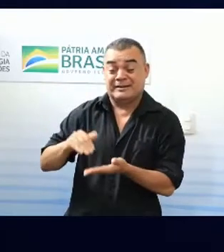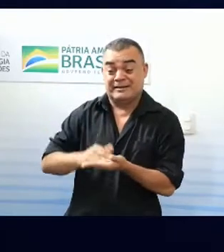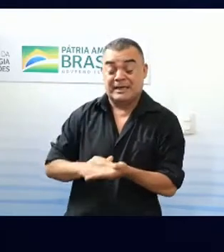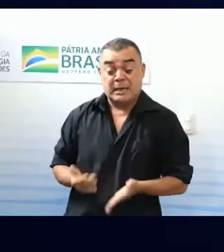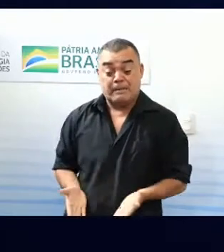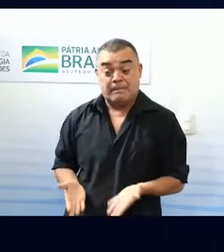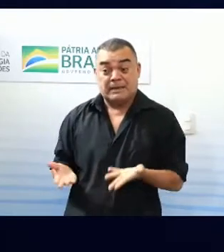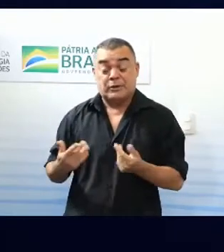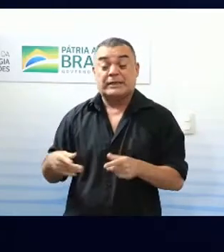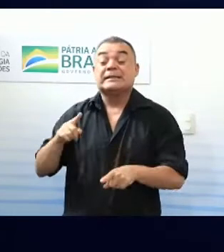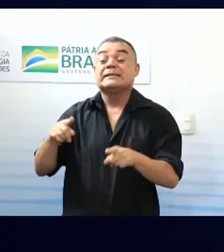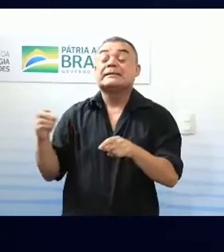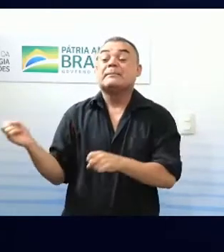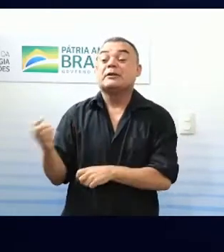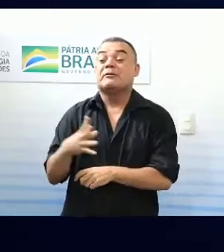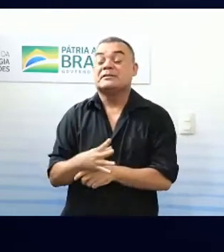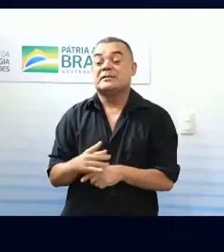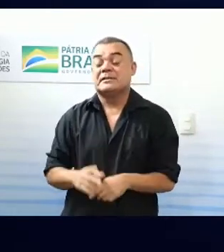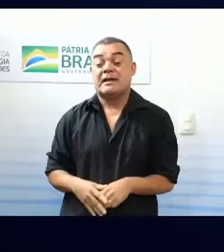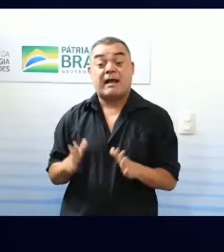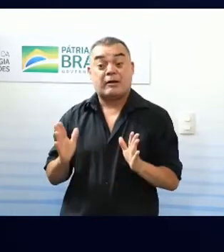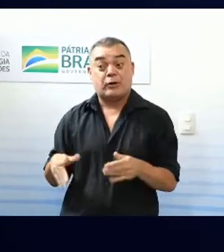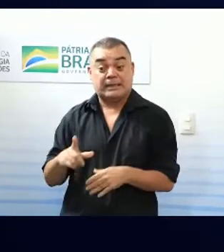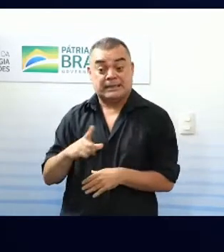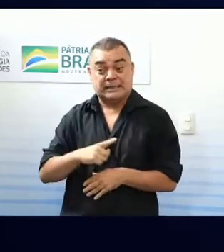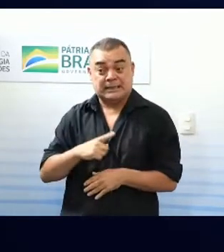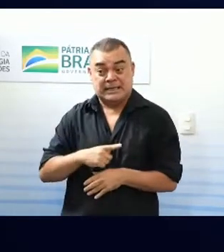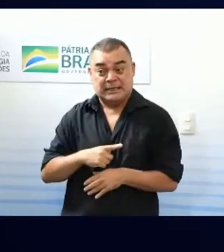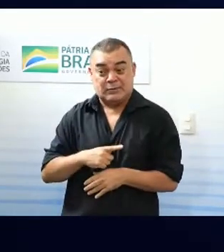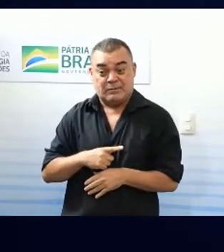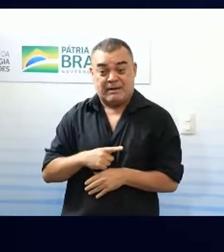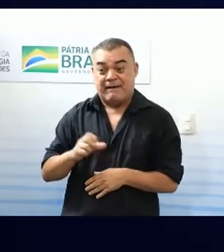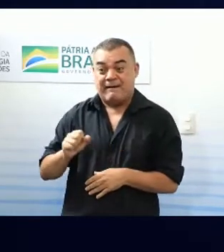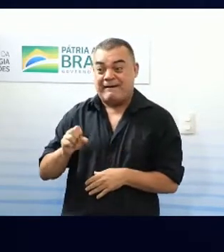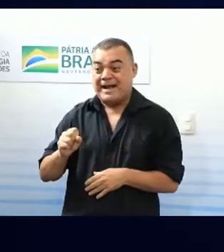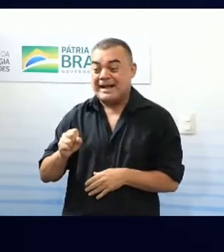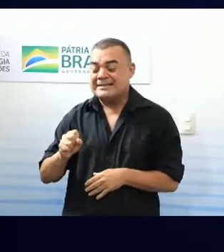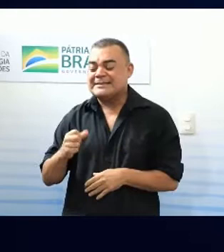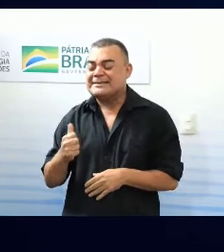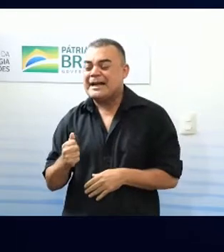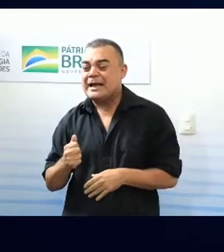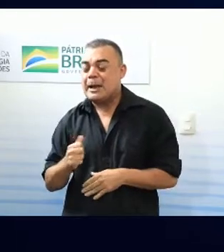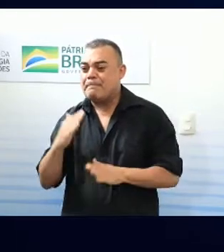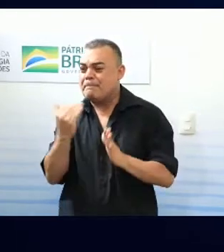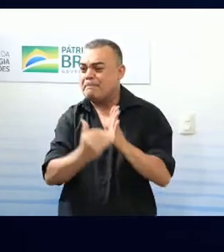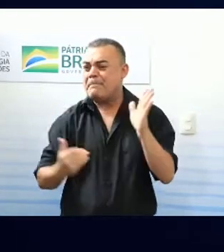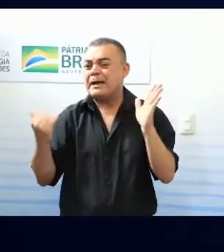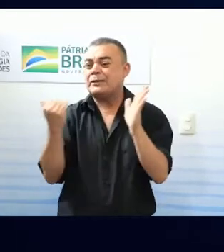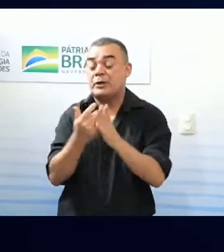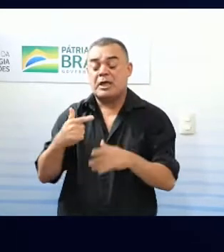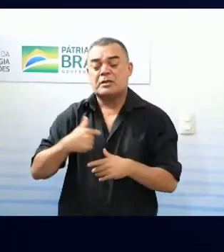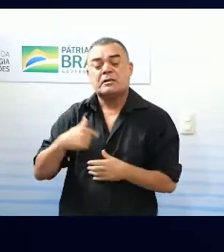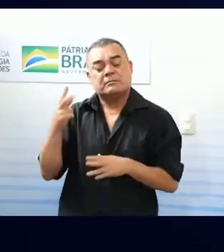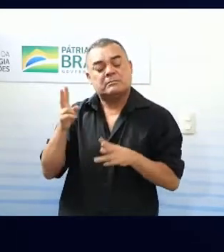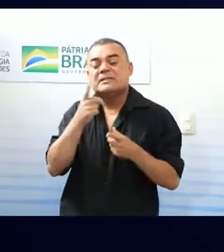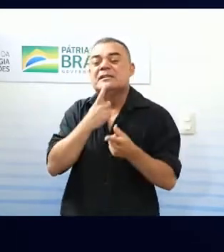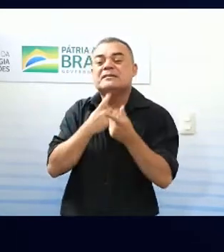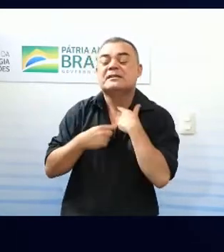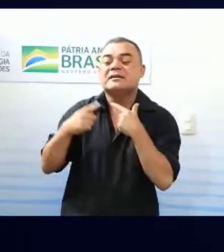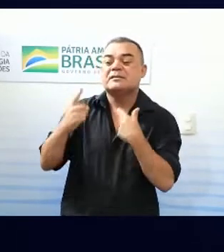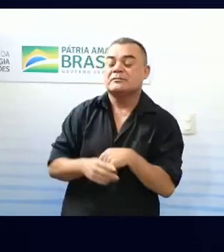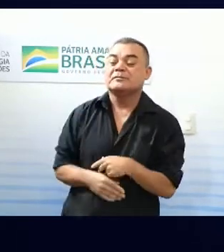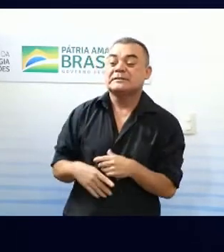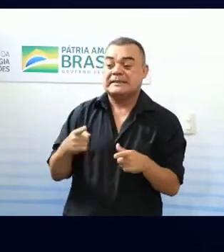agora como ministro tem uma asa maior ainda aqui, né? Espero que você tenha muito sucesso, seja muito feliz, né? Agradecer a você,